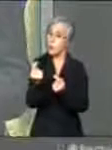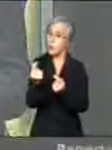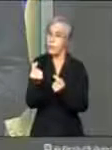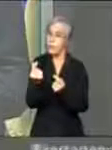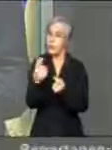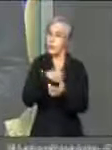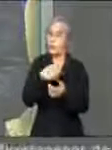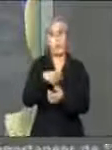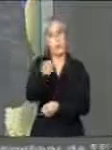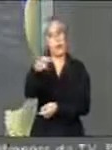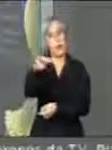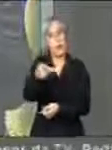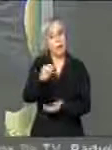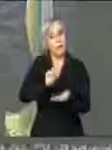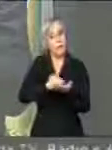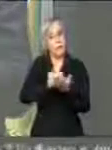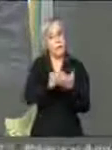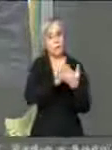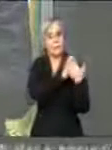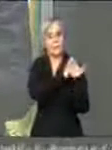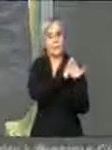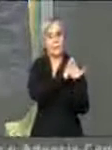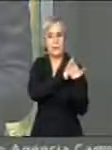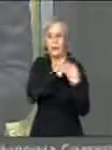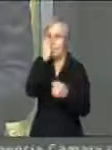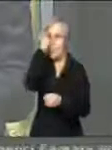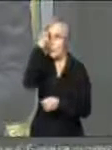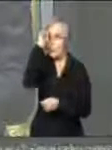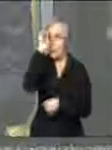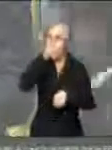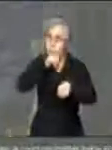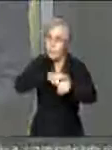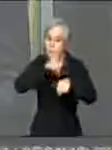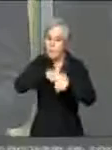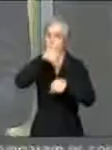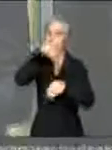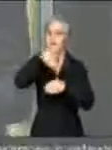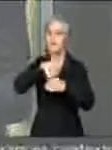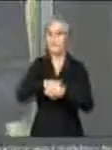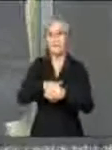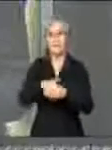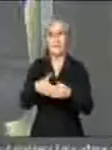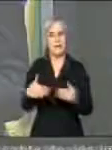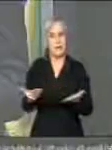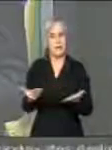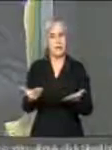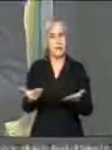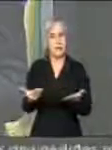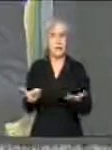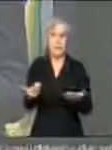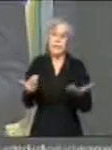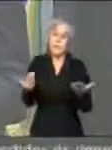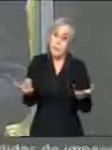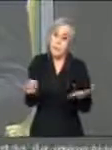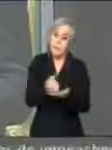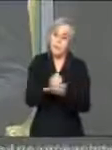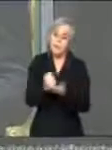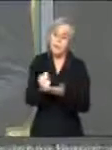ilegal, pensando apenas no momento da eleição e comprometendo o futuro do